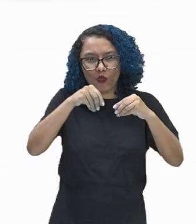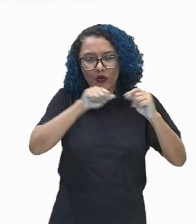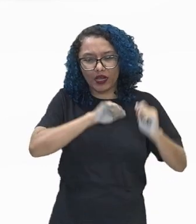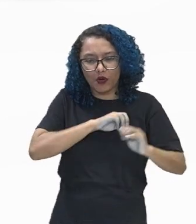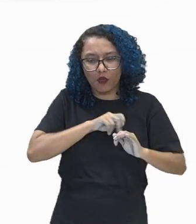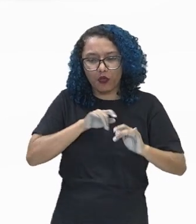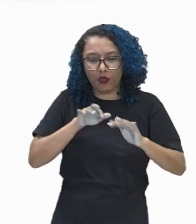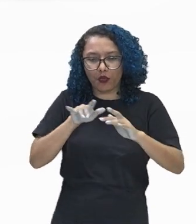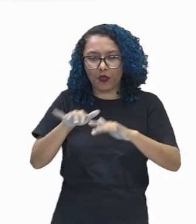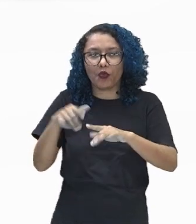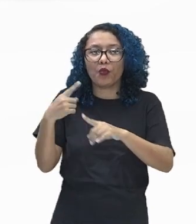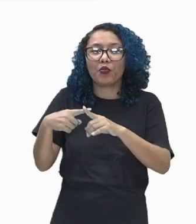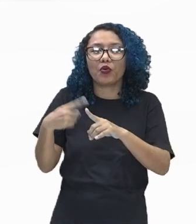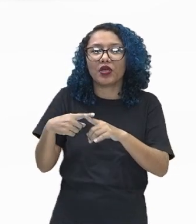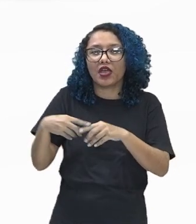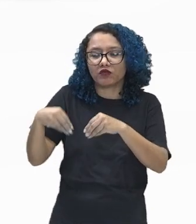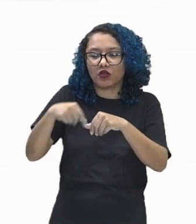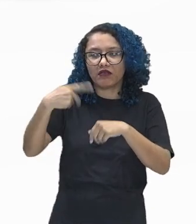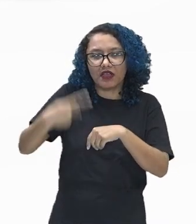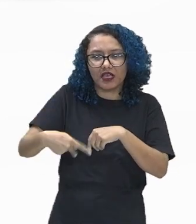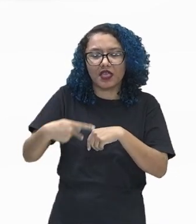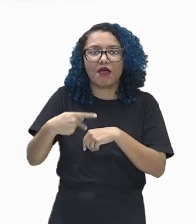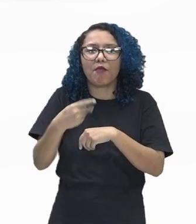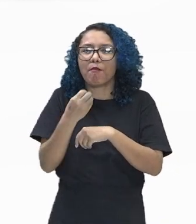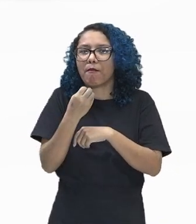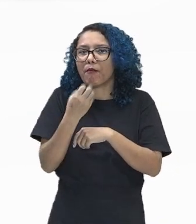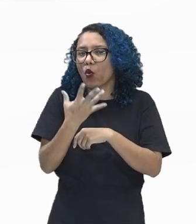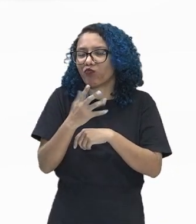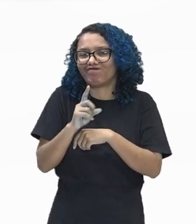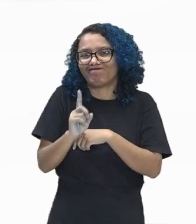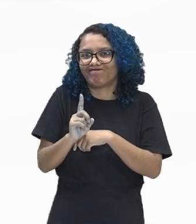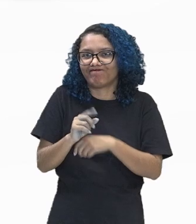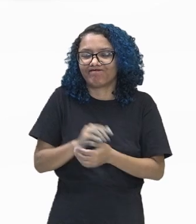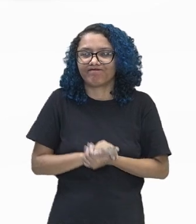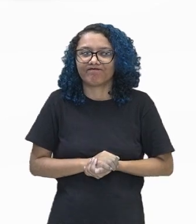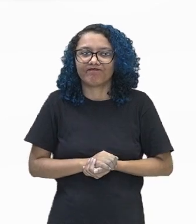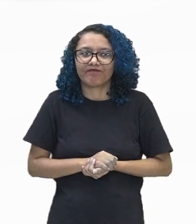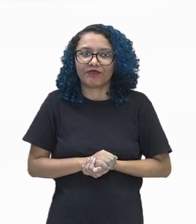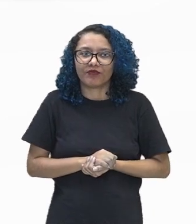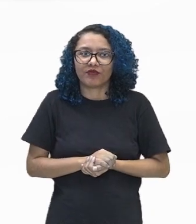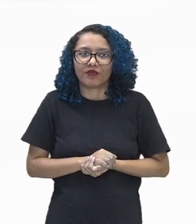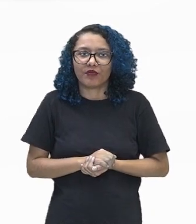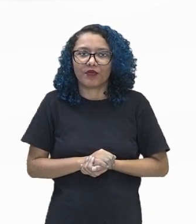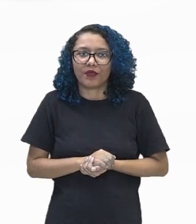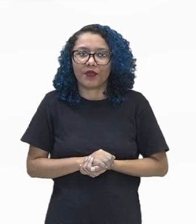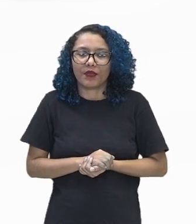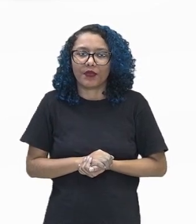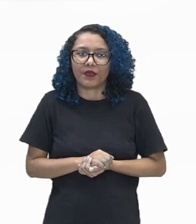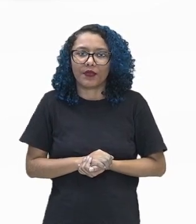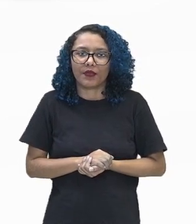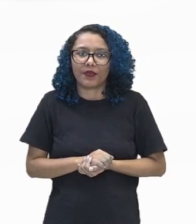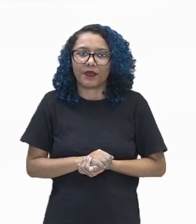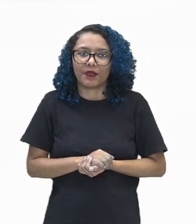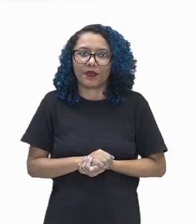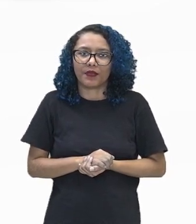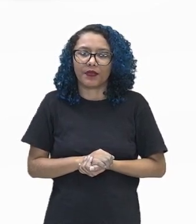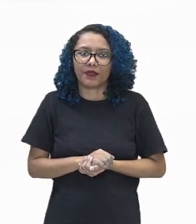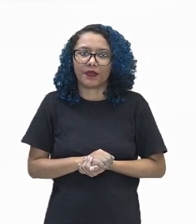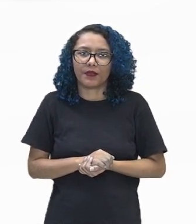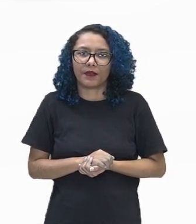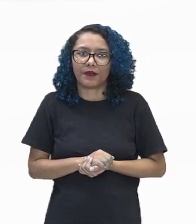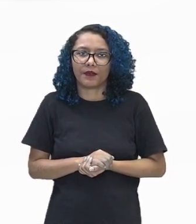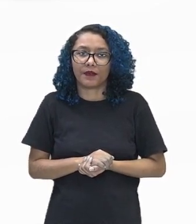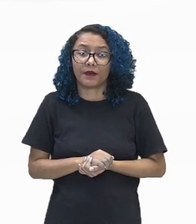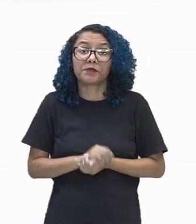muito bom. Então, é importante o deserto deserto ali para